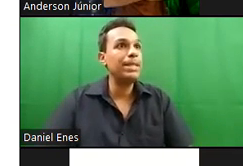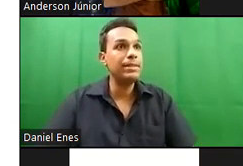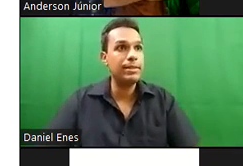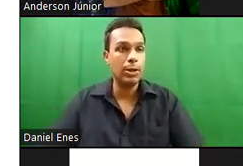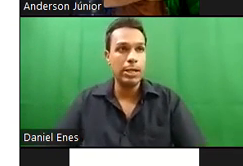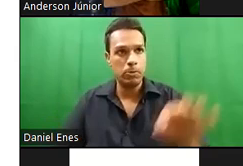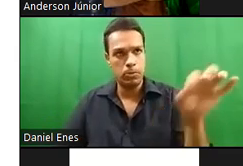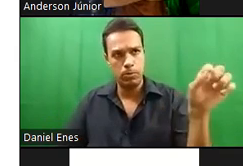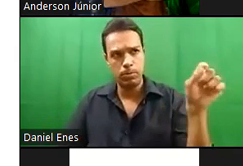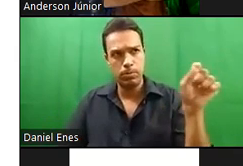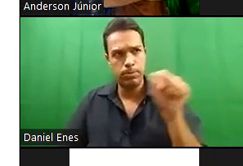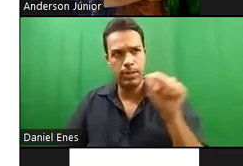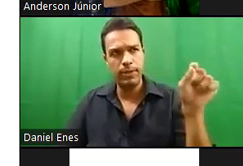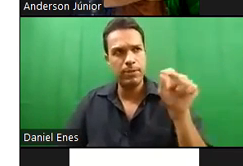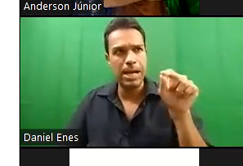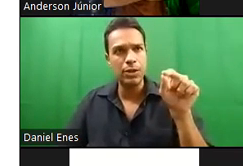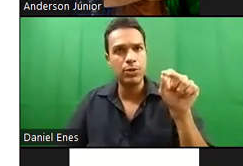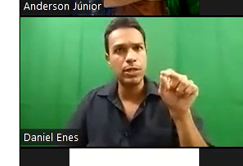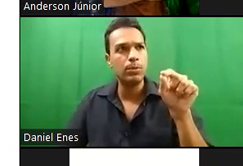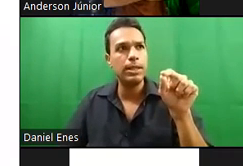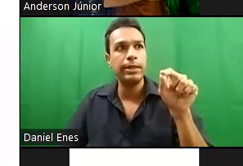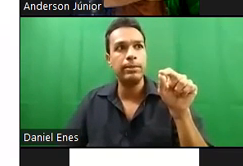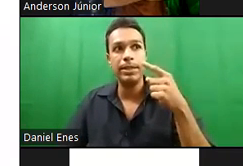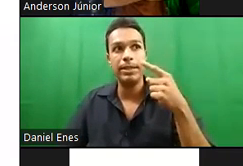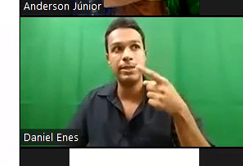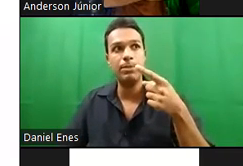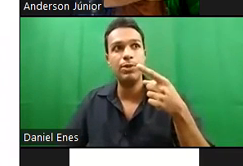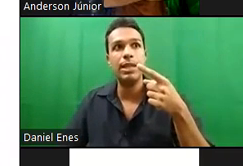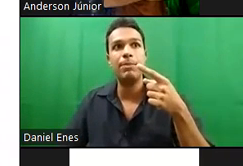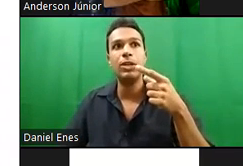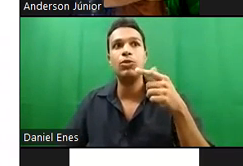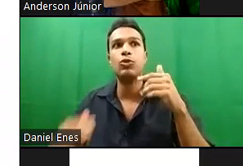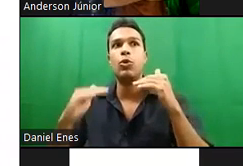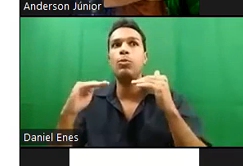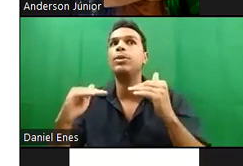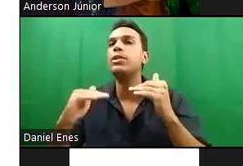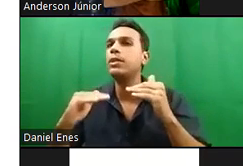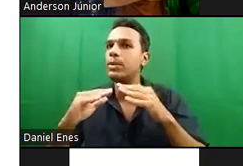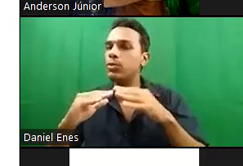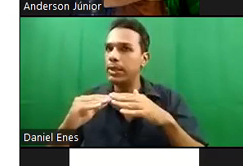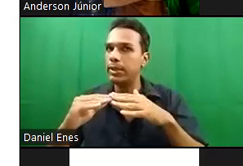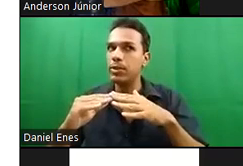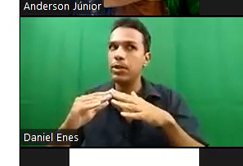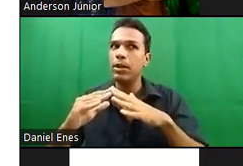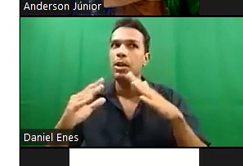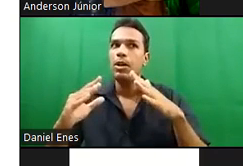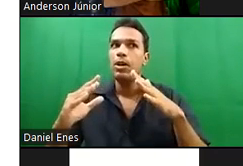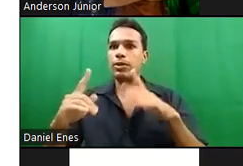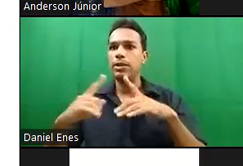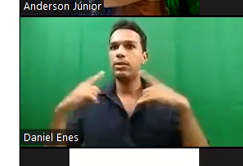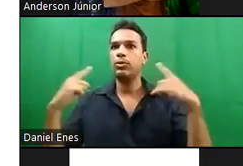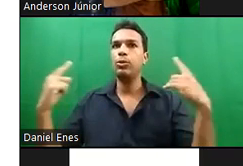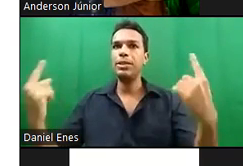descobrir eu grifei aí embaixo, né? Sublinhei princípios e elementos comuns das línguas humanas.